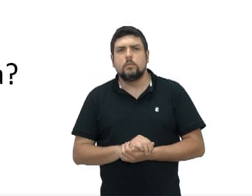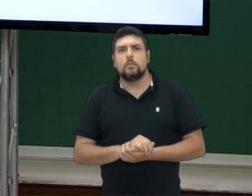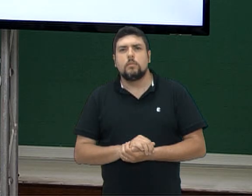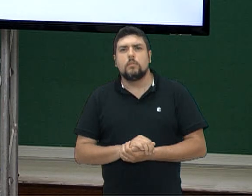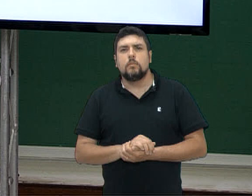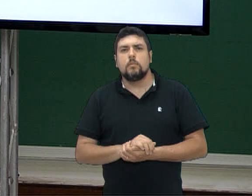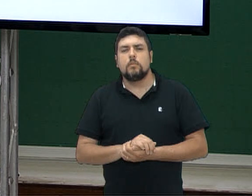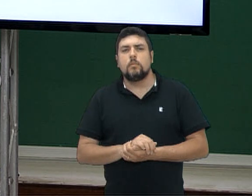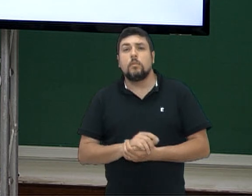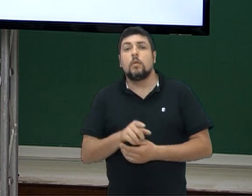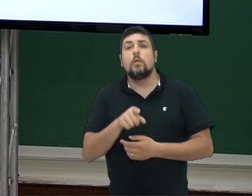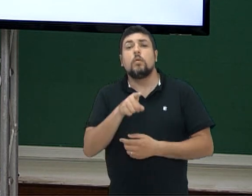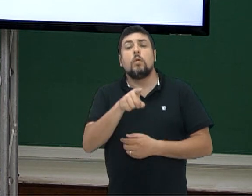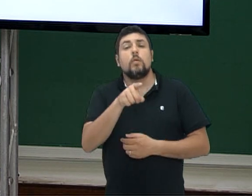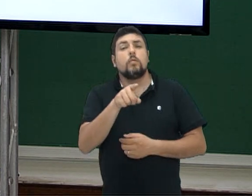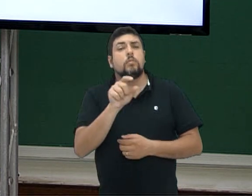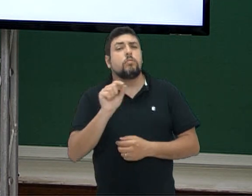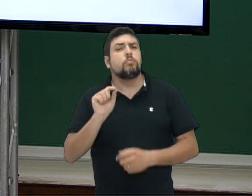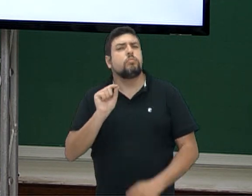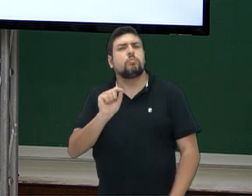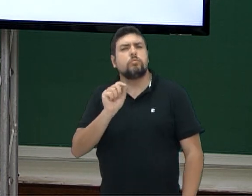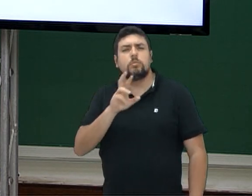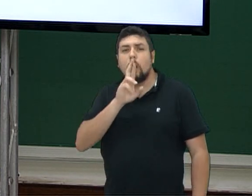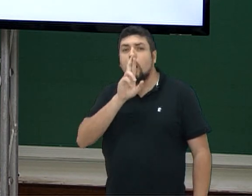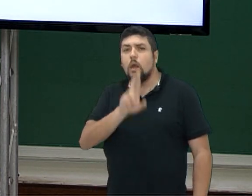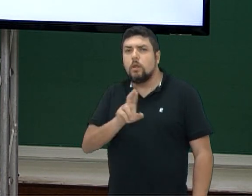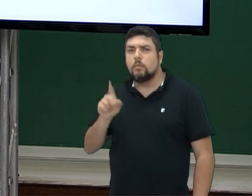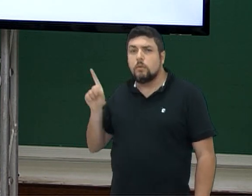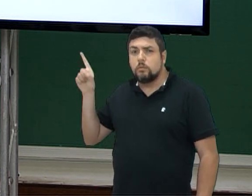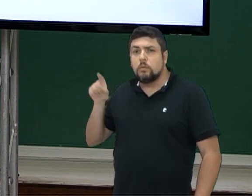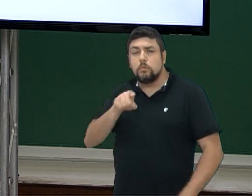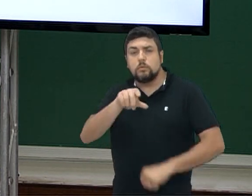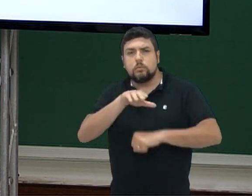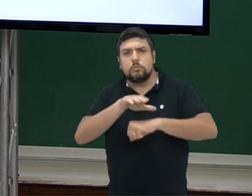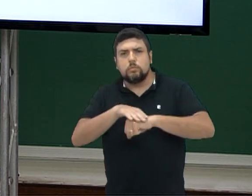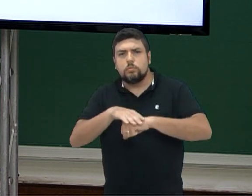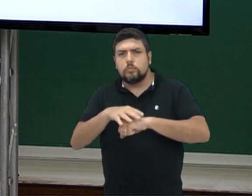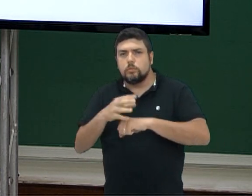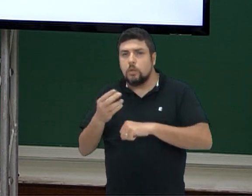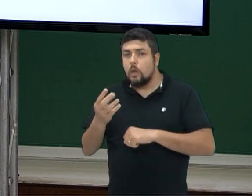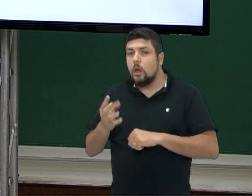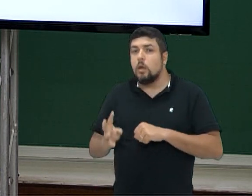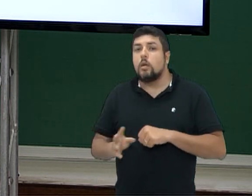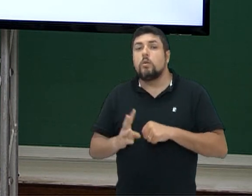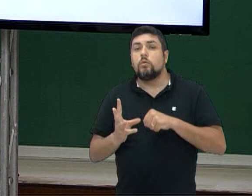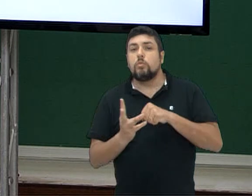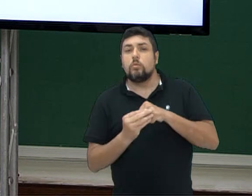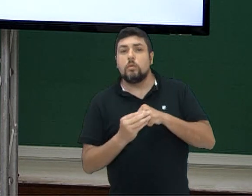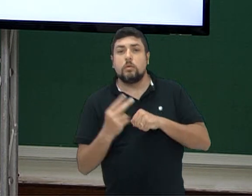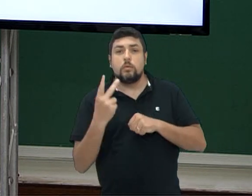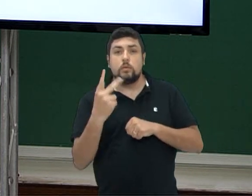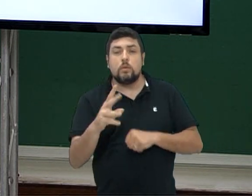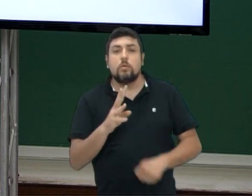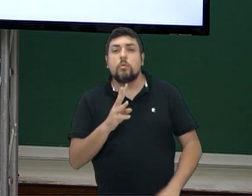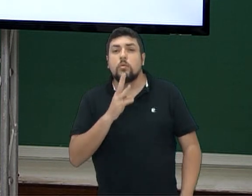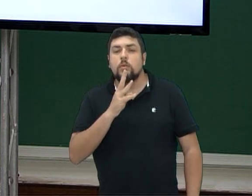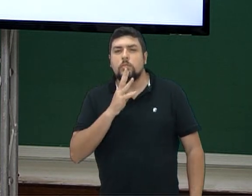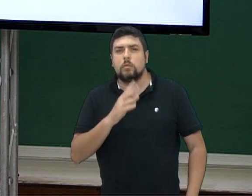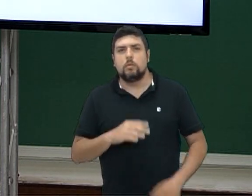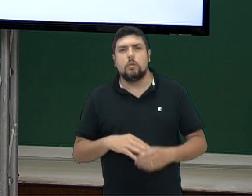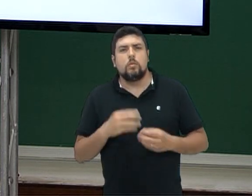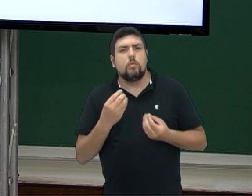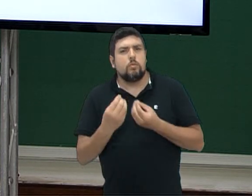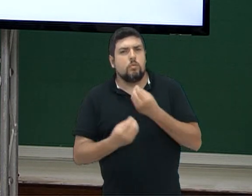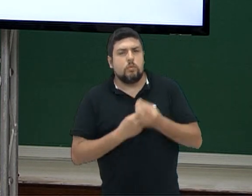que você já sabe, o que você conhece sobre essa modalidade. E aí, na sequência da aula, nós vamos respondendo